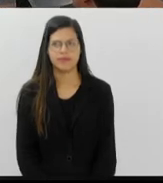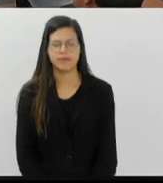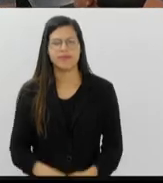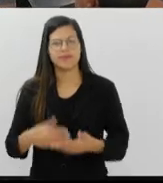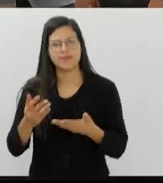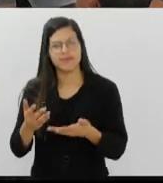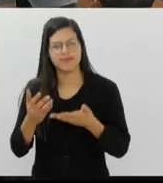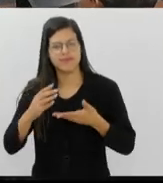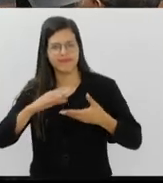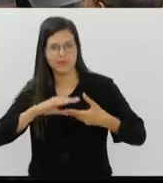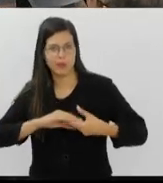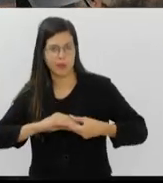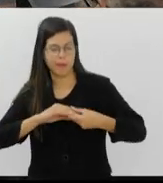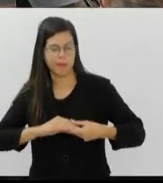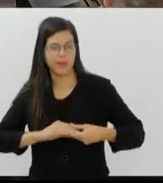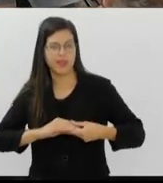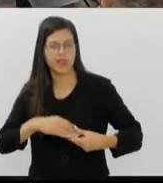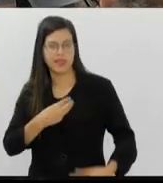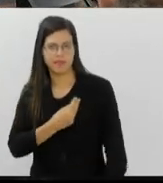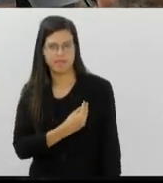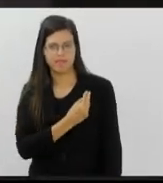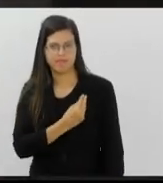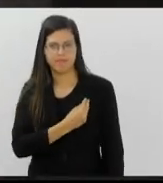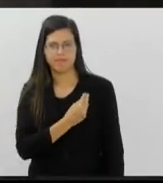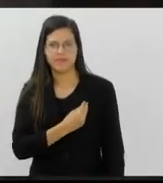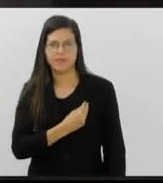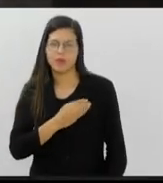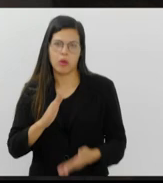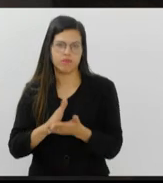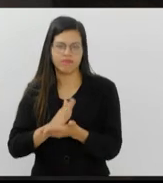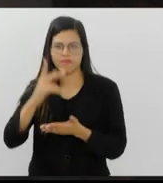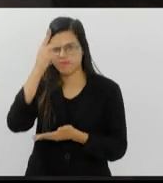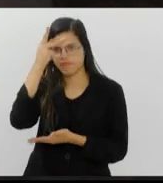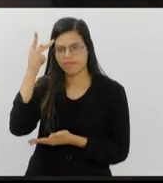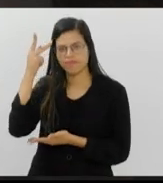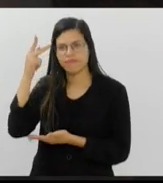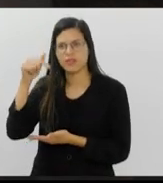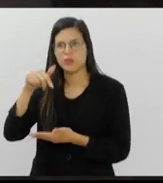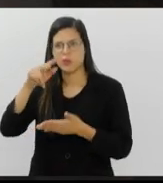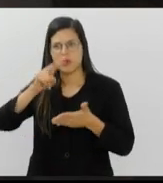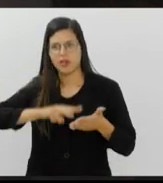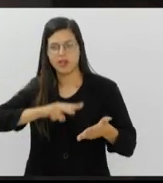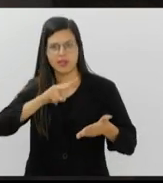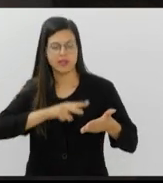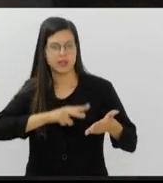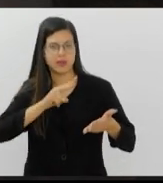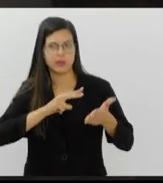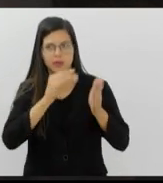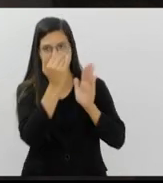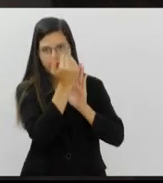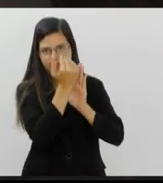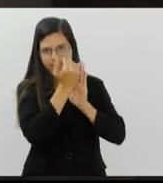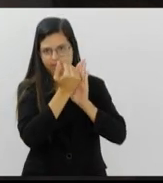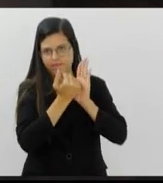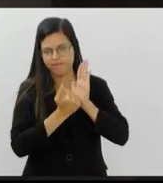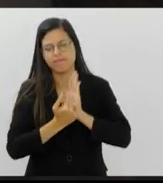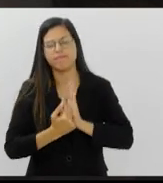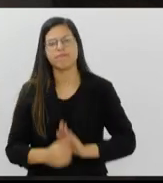Gostaria de saudar a presença de algumas pessoas fazendo aqui a leitura das